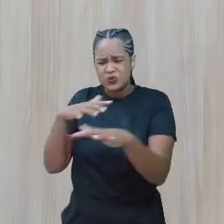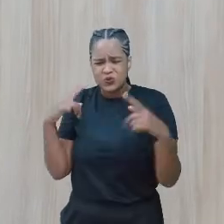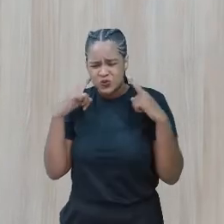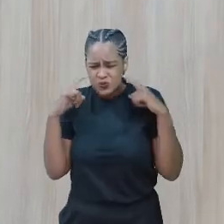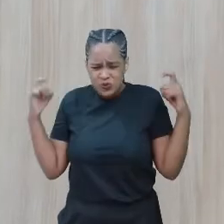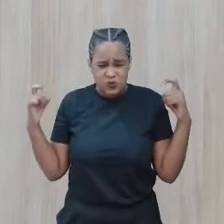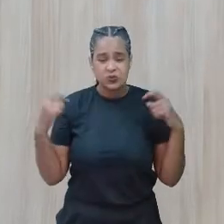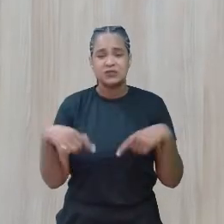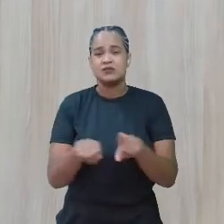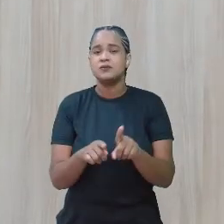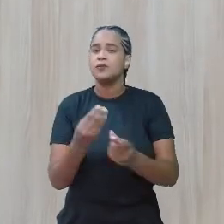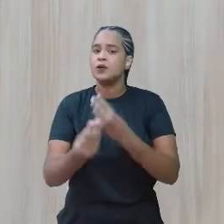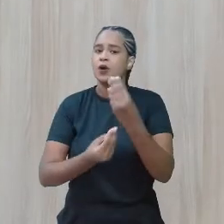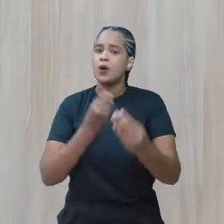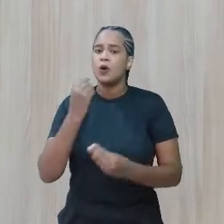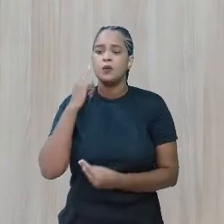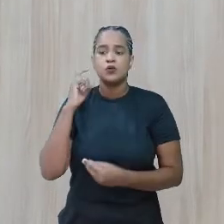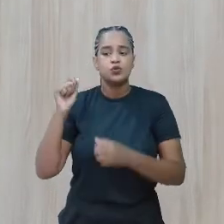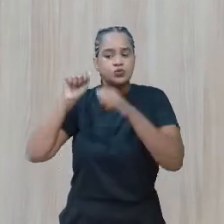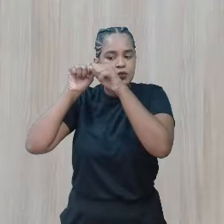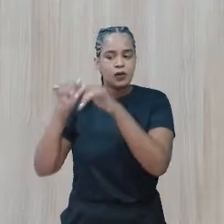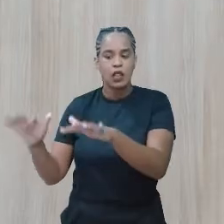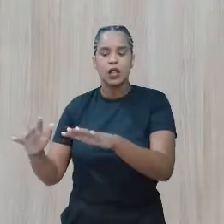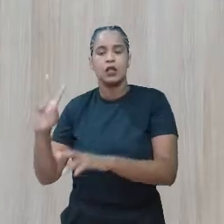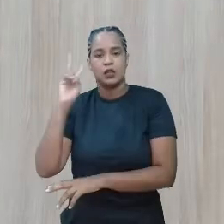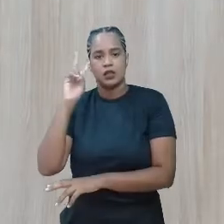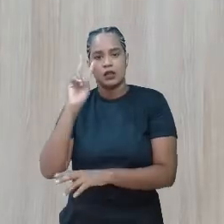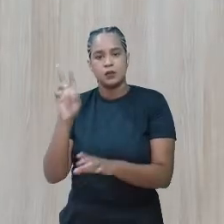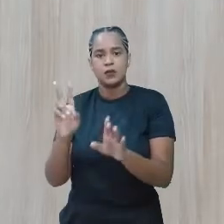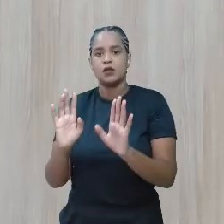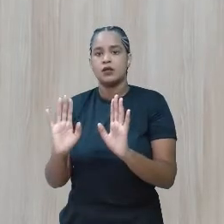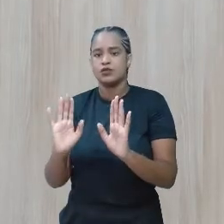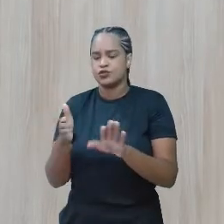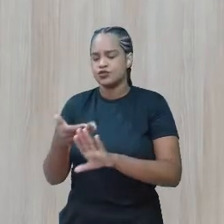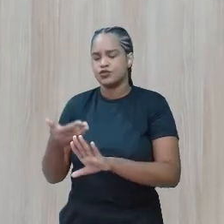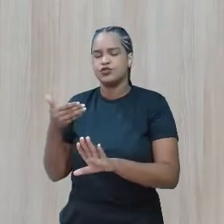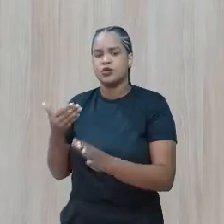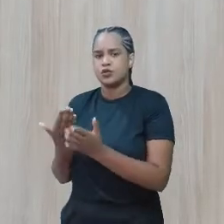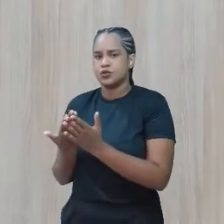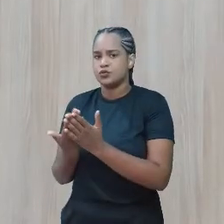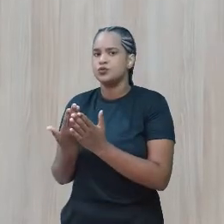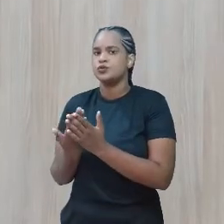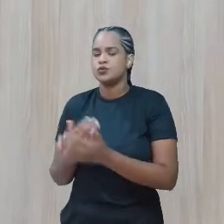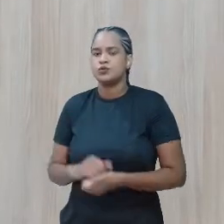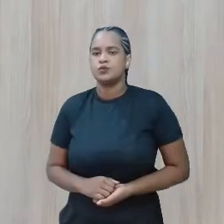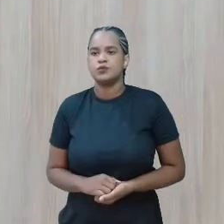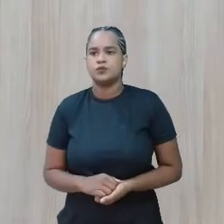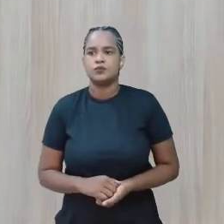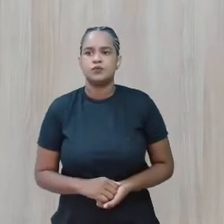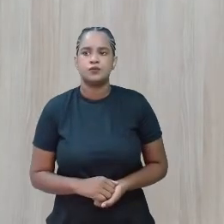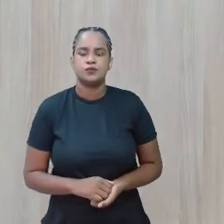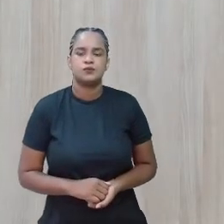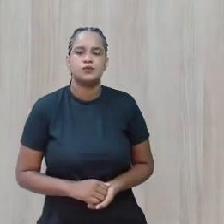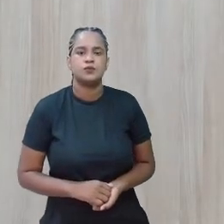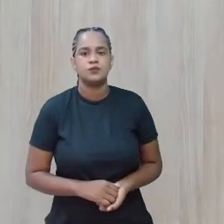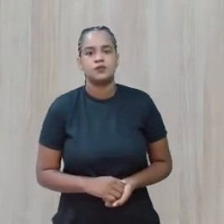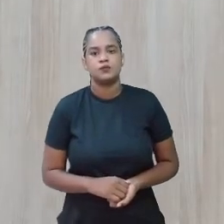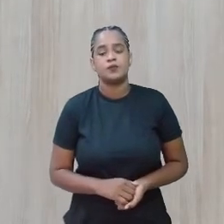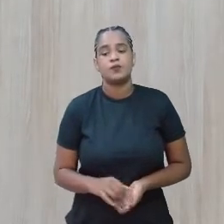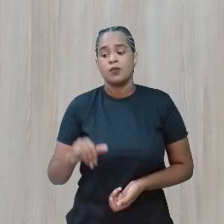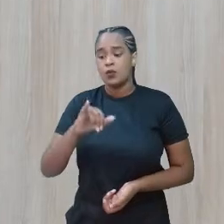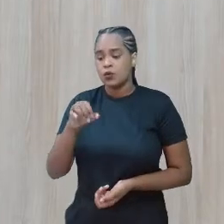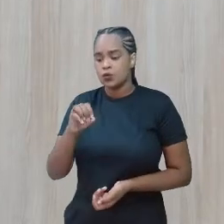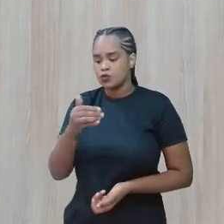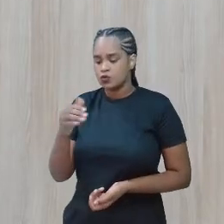vamos ver como é que esse som se propaga, vamos relembrar, porque nós já estudamos isso em órgãos dos sentidos, pessoal. Então vamos falar um pouquinho. O João